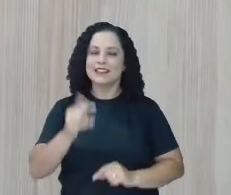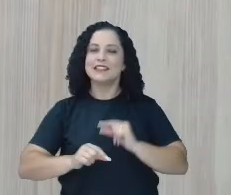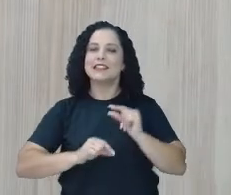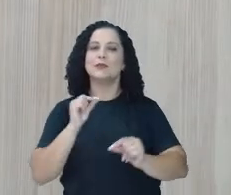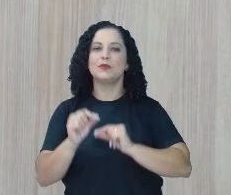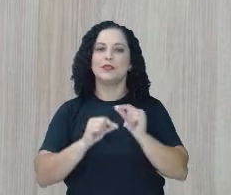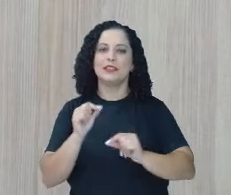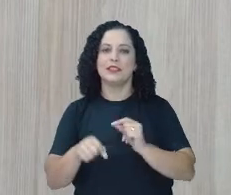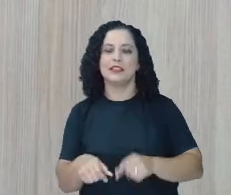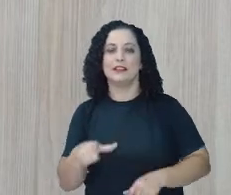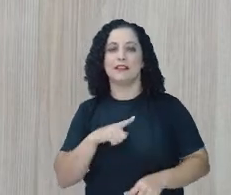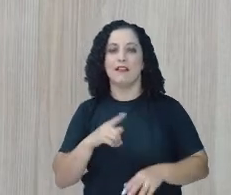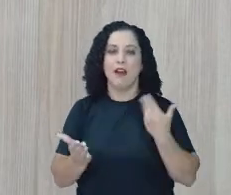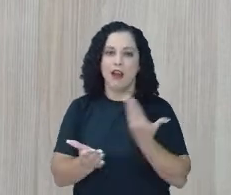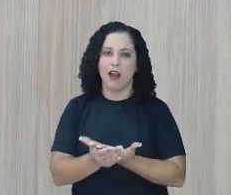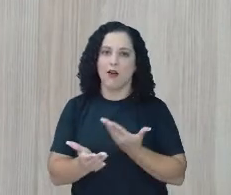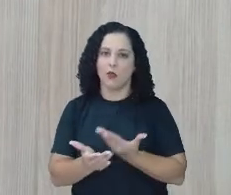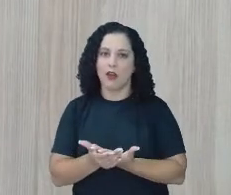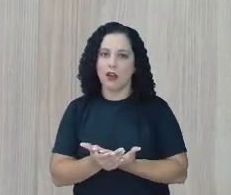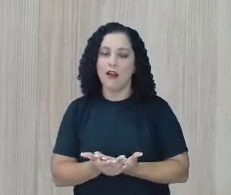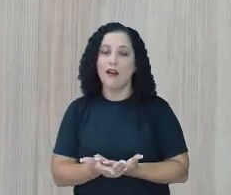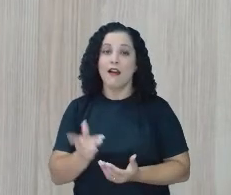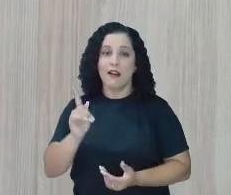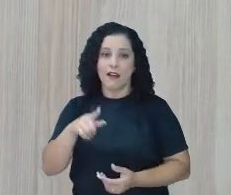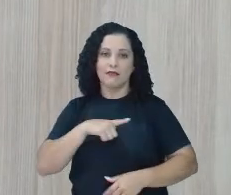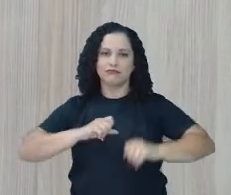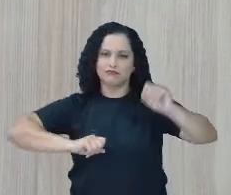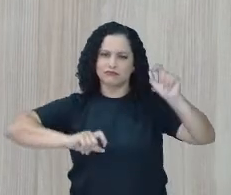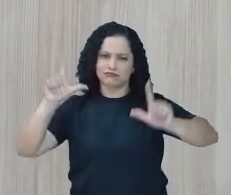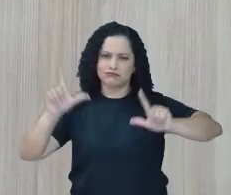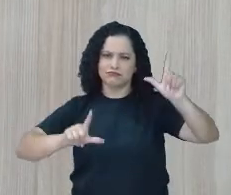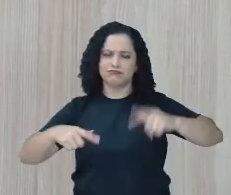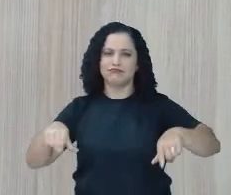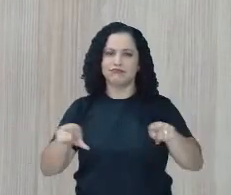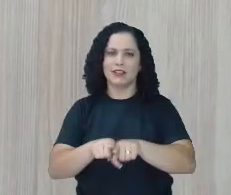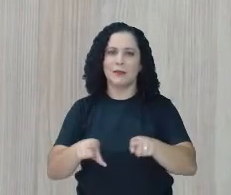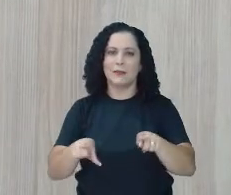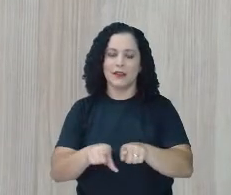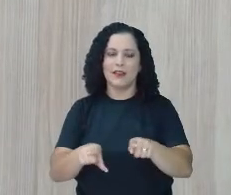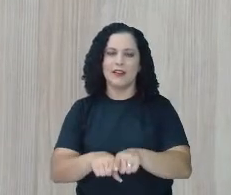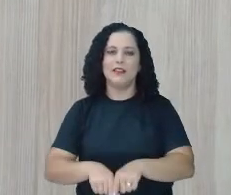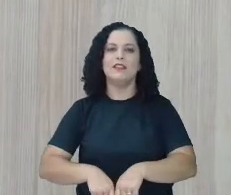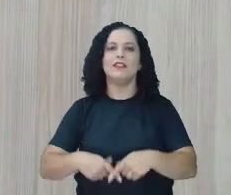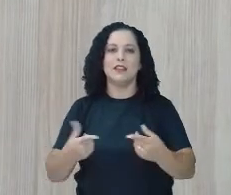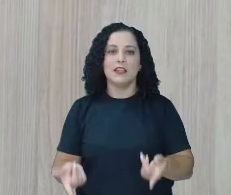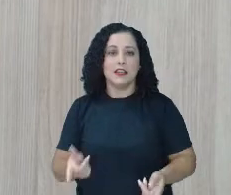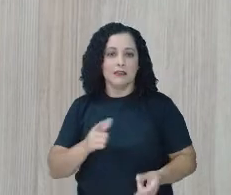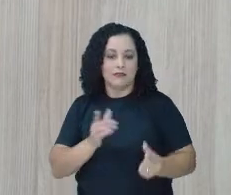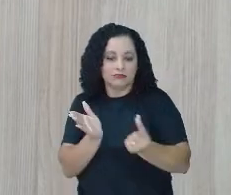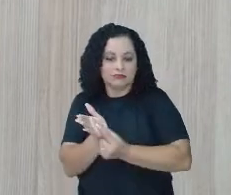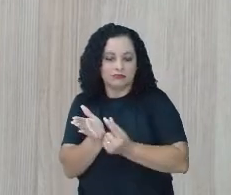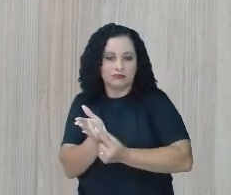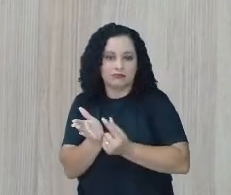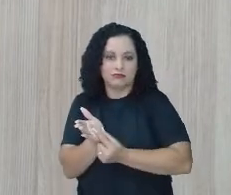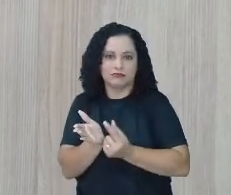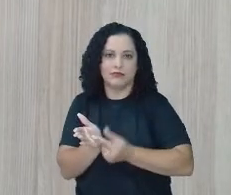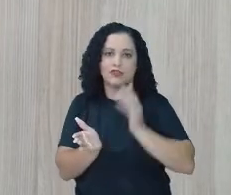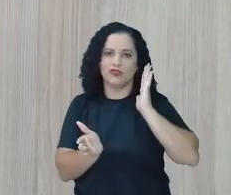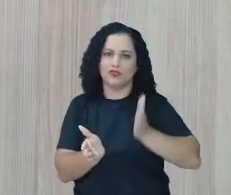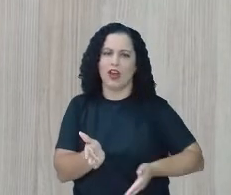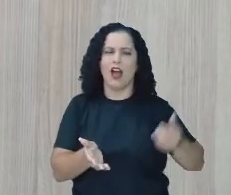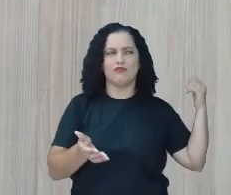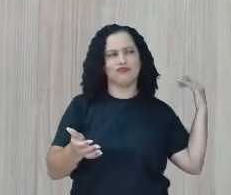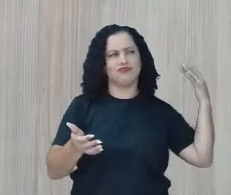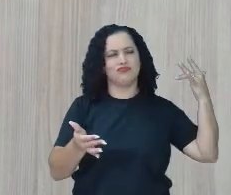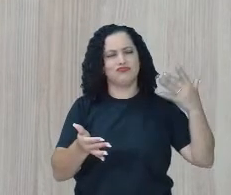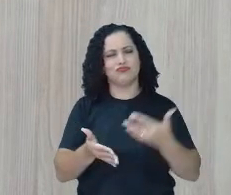nossa aula é um sistema de aula digital, certo? A gente vem falando aqui há meses sobre isso, certo? E a ideia é a gente aumentar